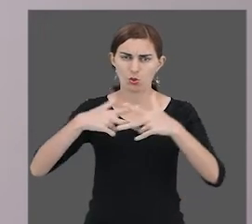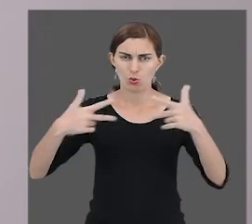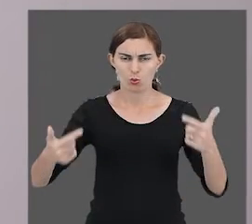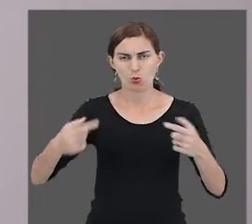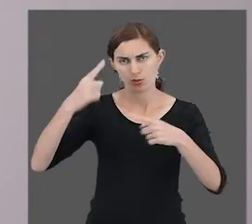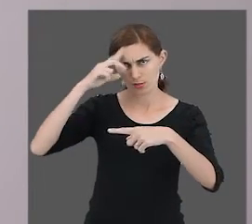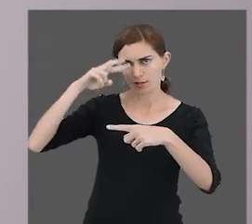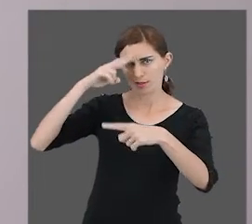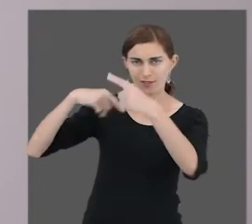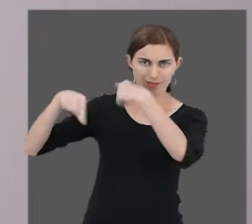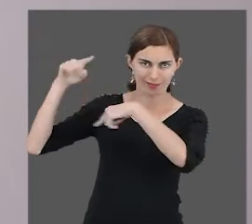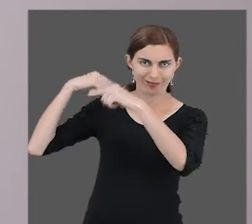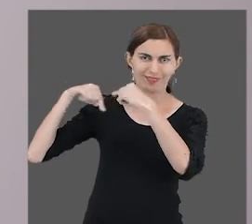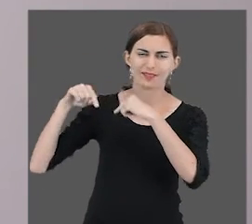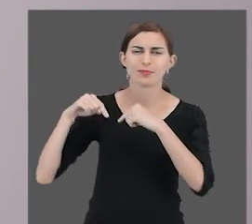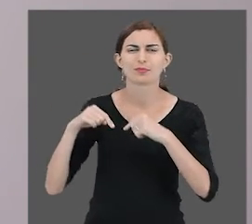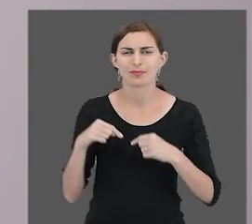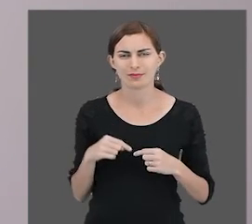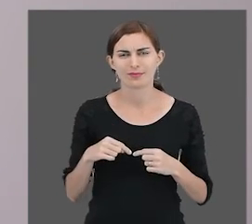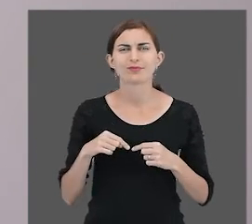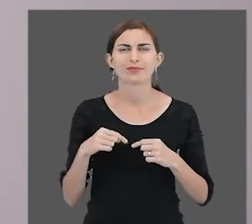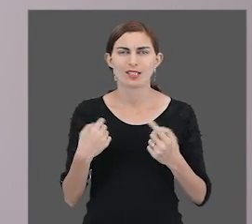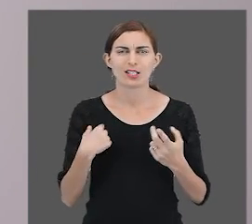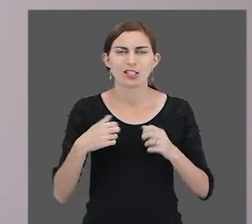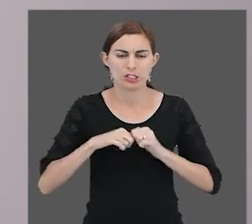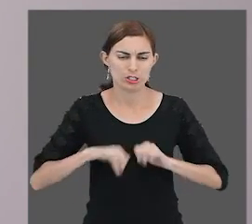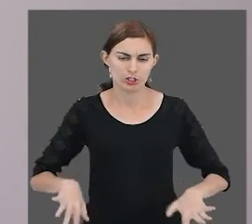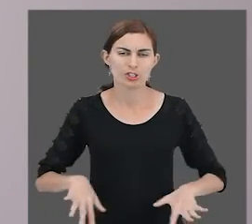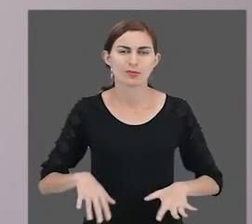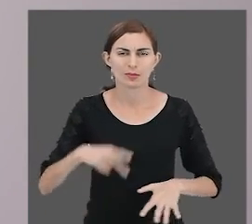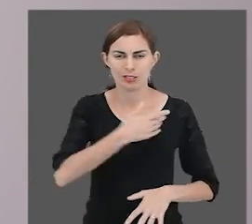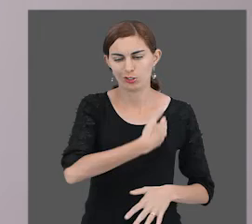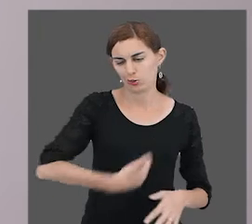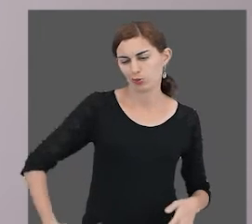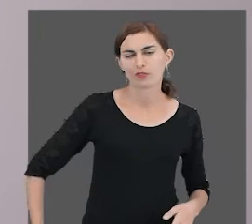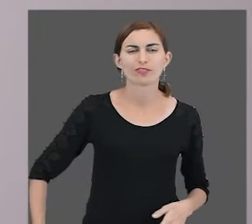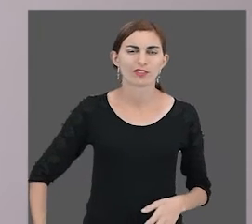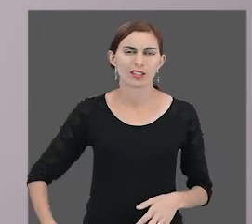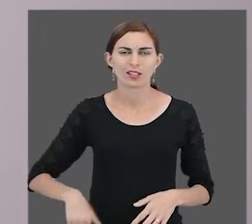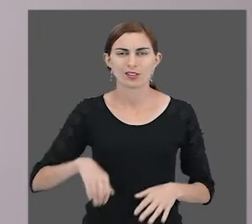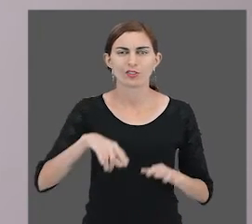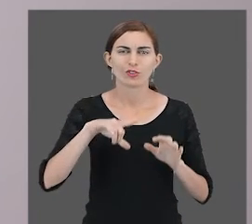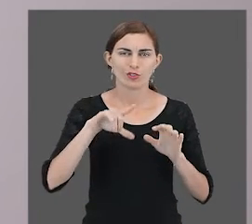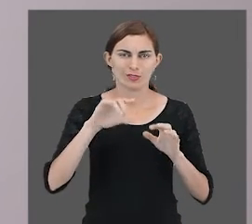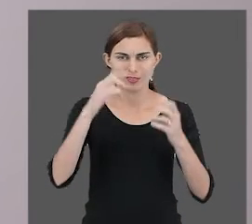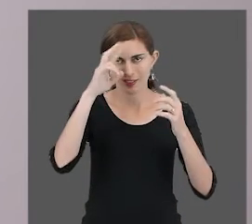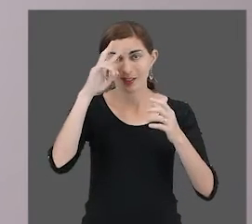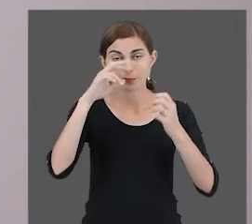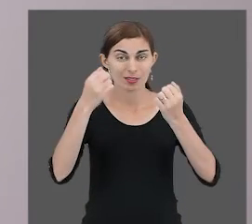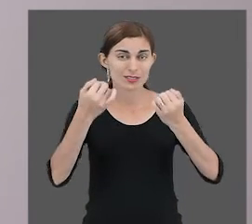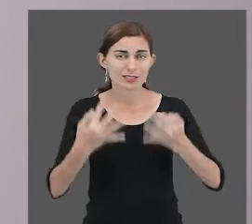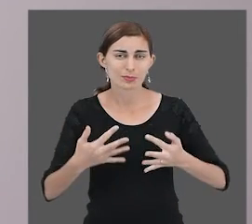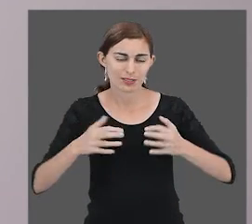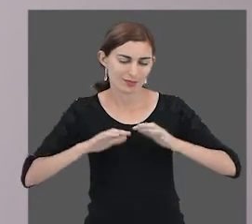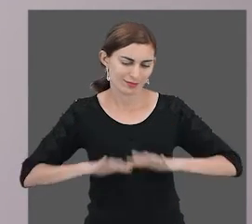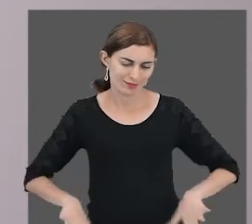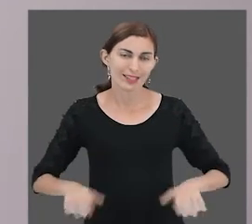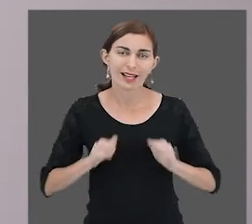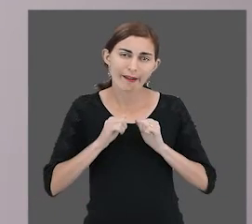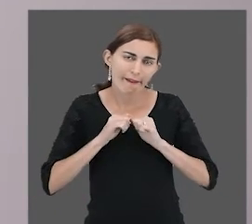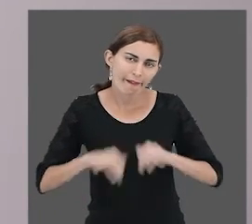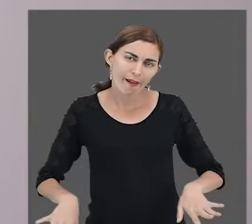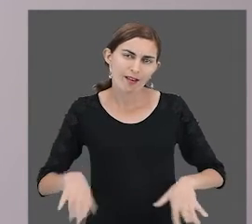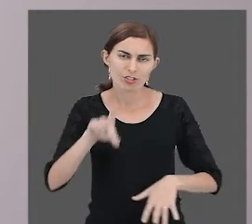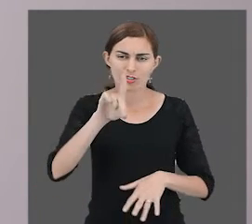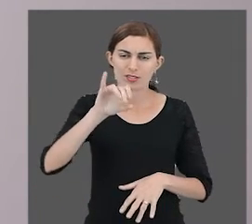gente vai relembrar, vamos voltar ao nosso estudo de despesa pública. Vocês lembram da classificação dos grupos de despesa? Então a gente falou